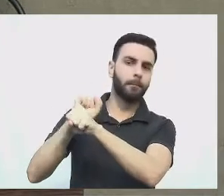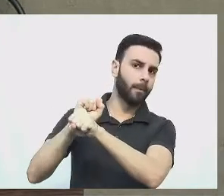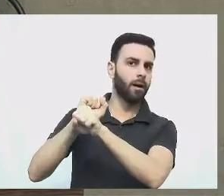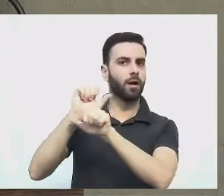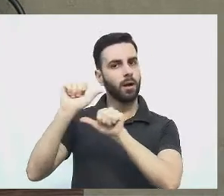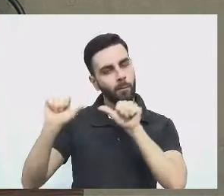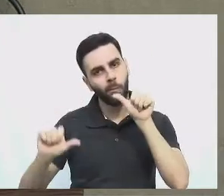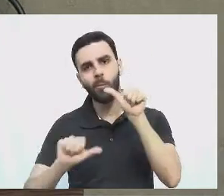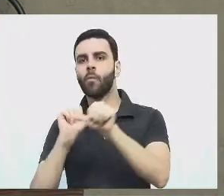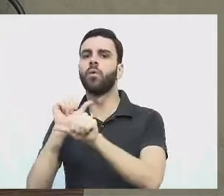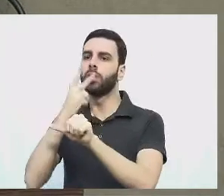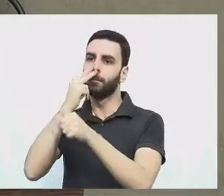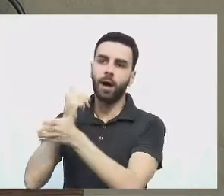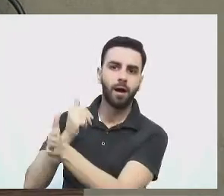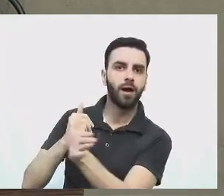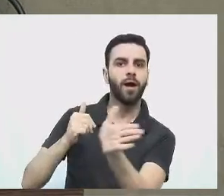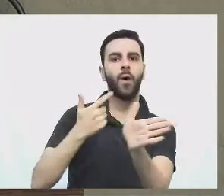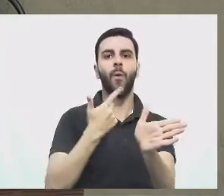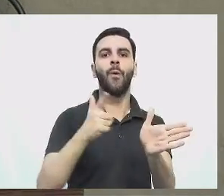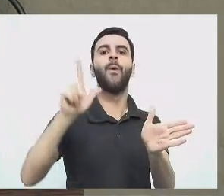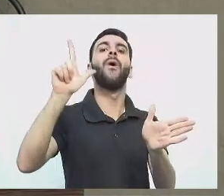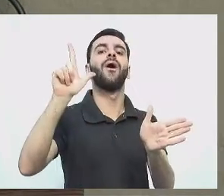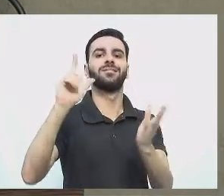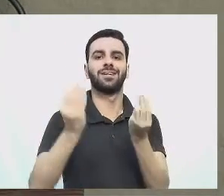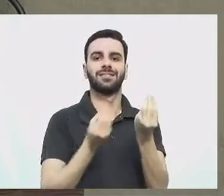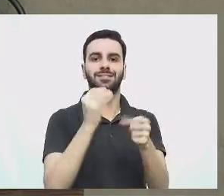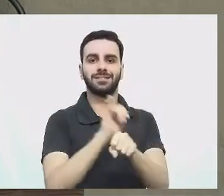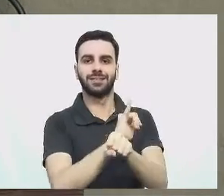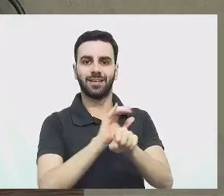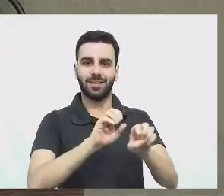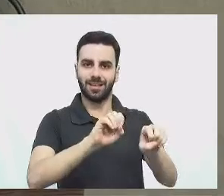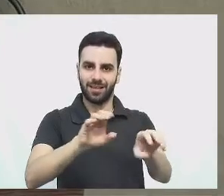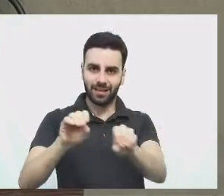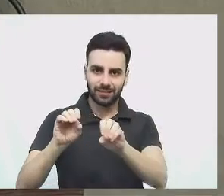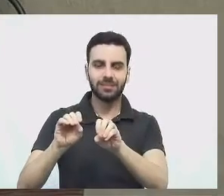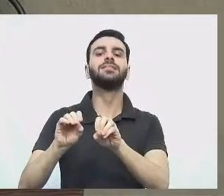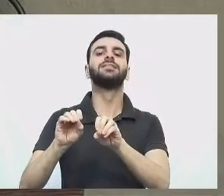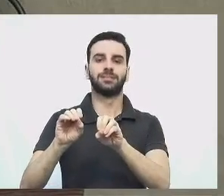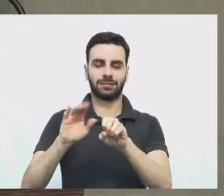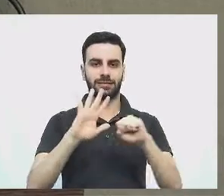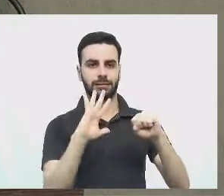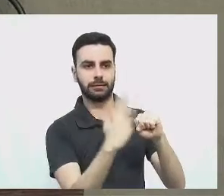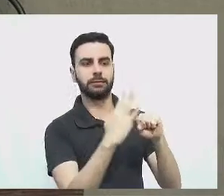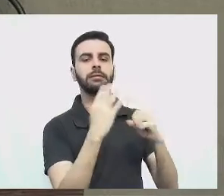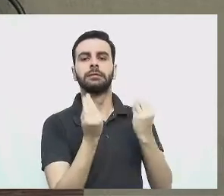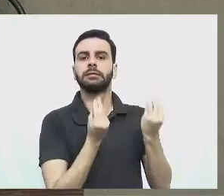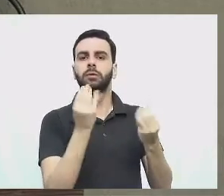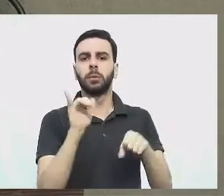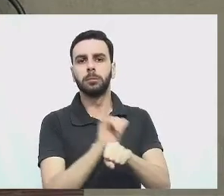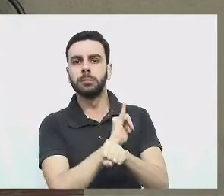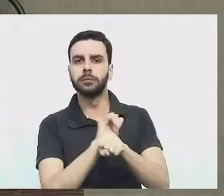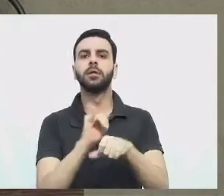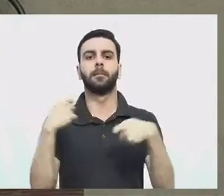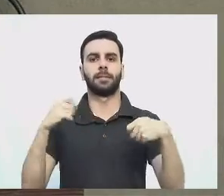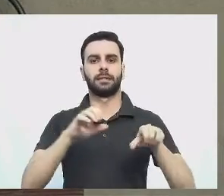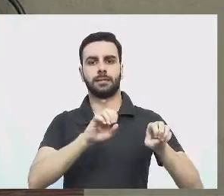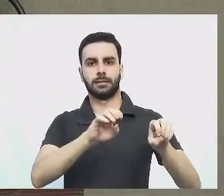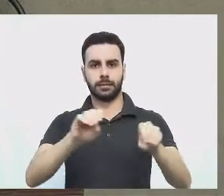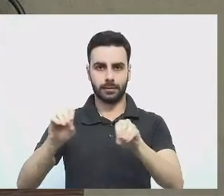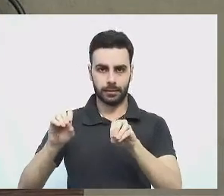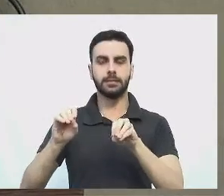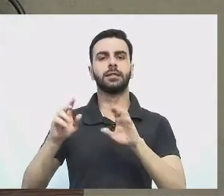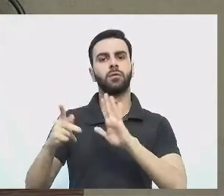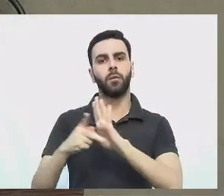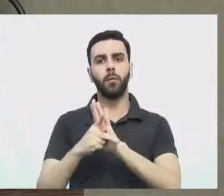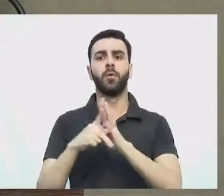nós mudássemos todos os nossos conceitos de ensino e enfrentássemos uma nova realidade para fazer o ensino